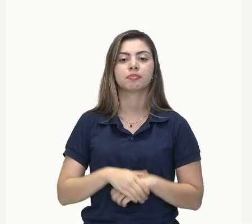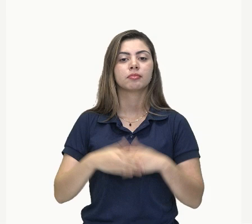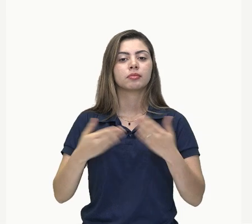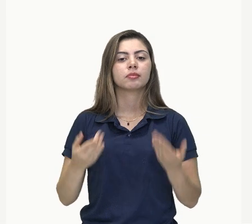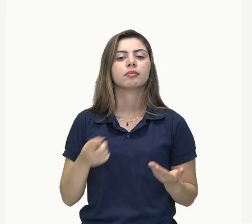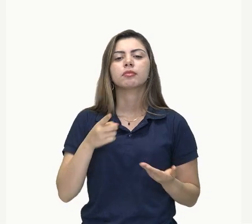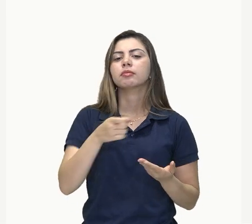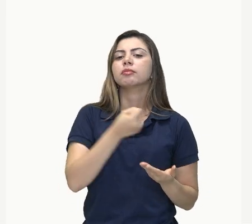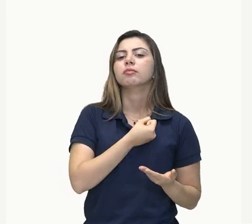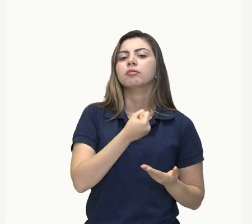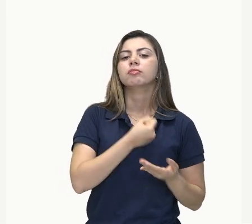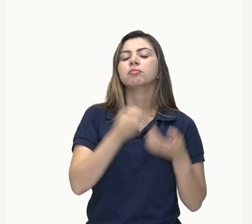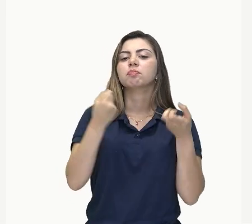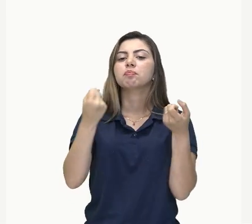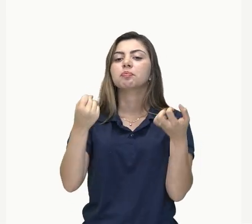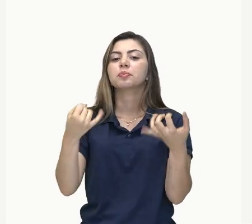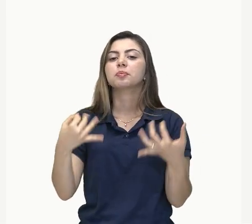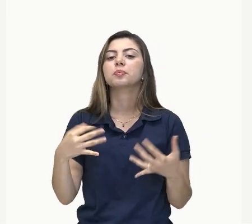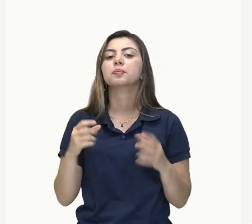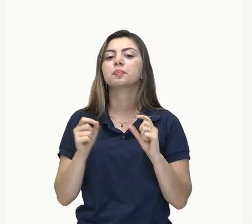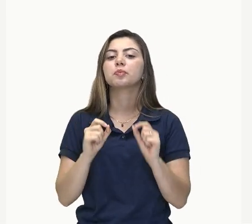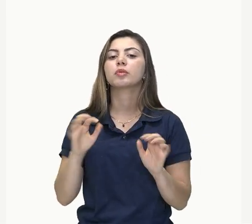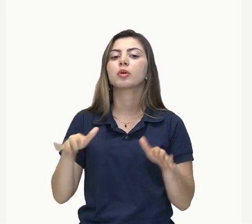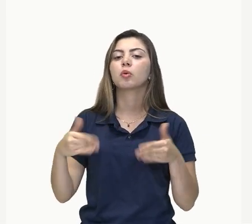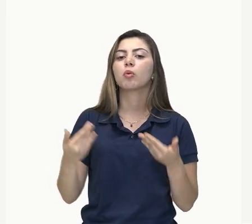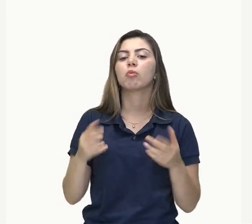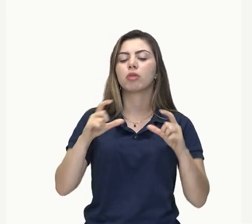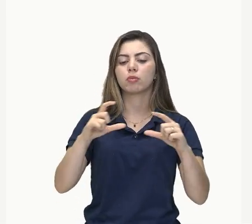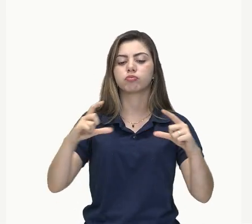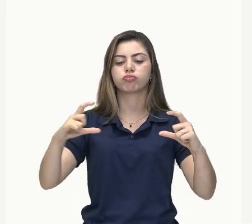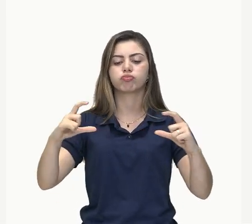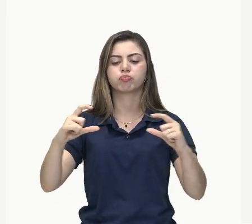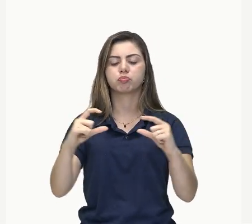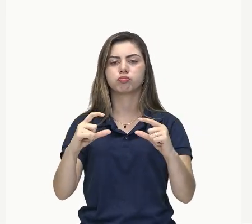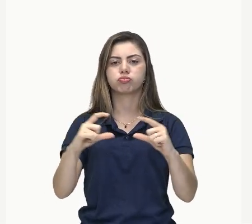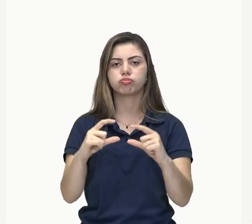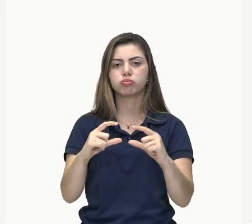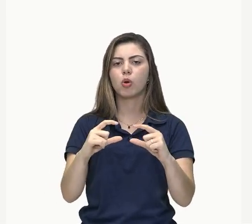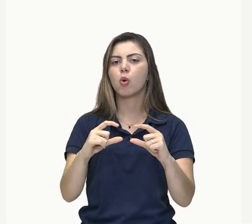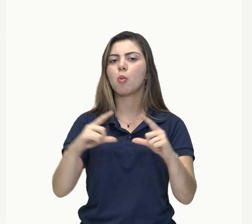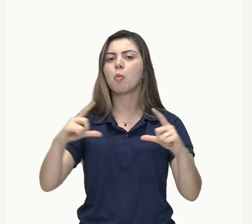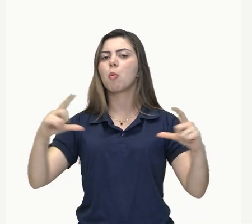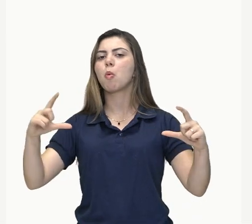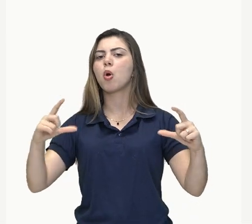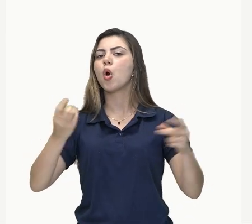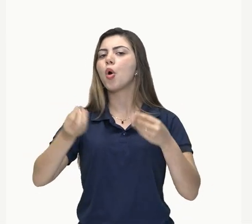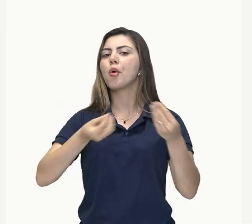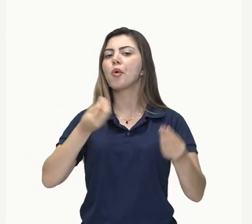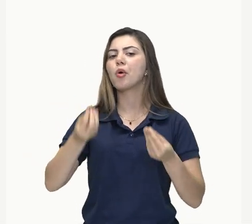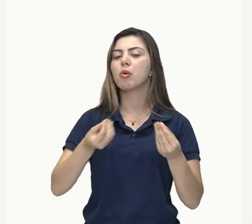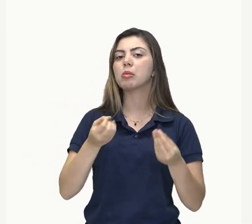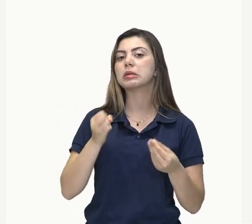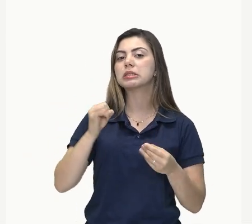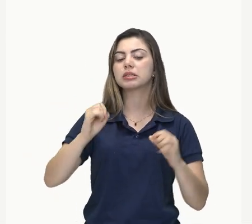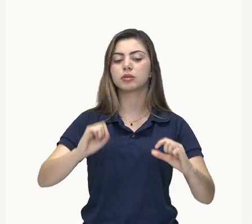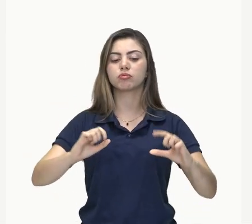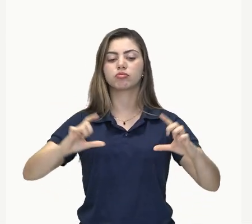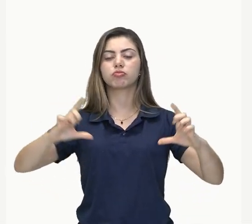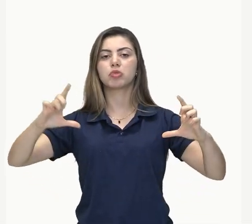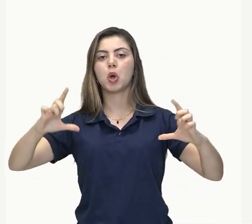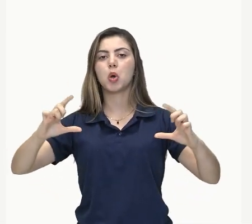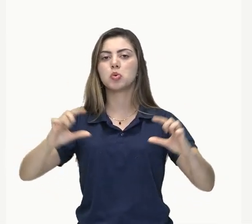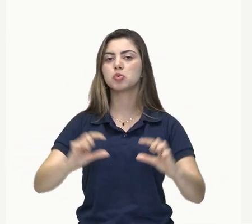diz pra gente o quanto achatada é uma elipse, tá? Se ela é mais ou se ela é